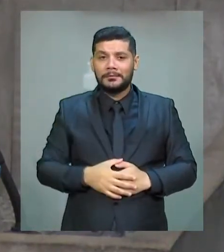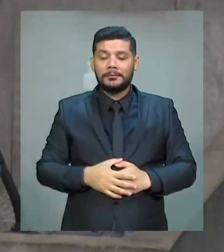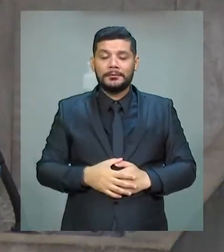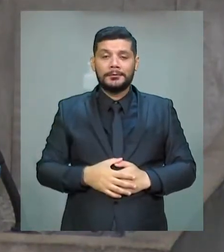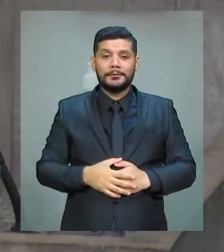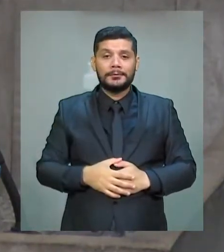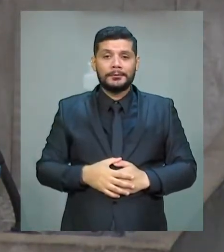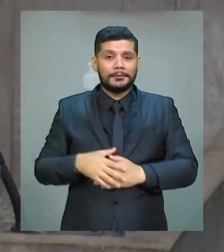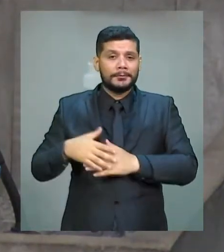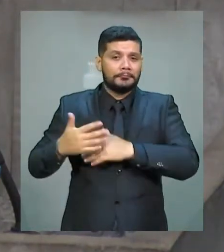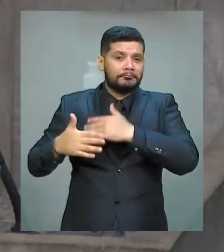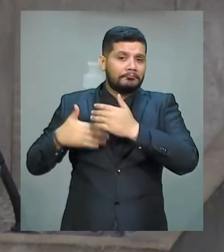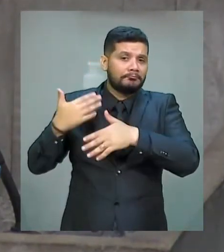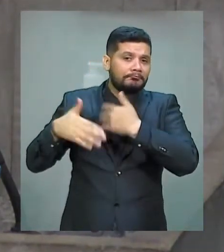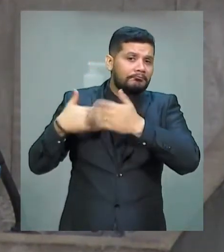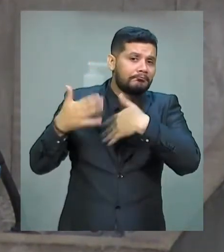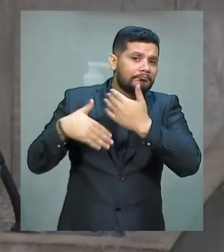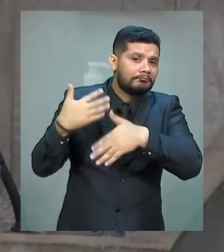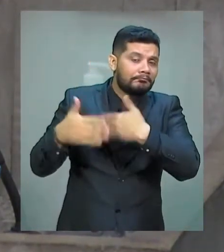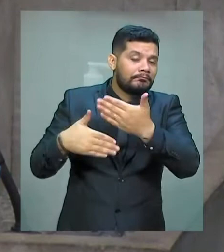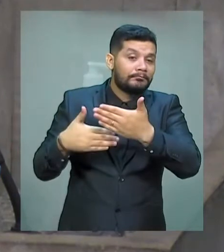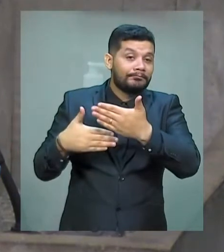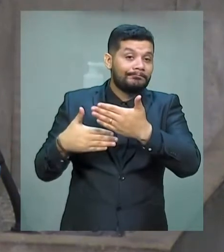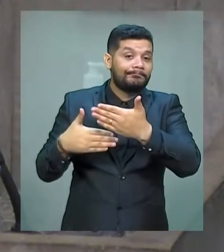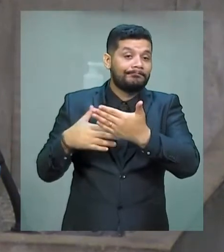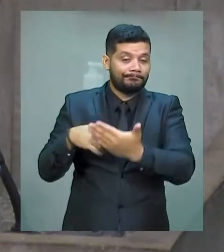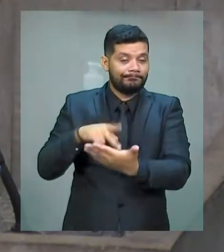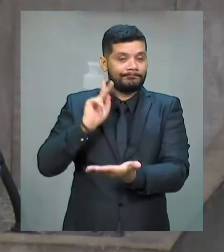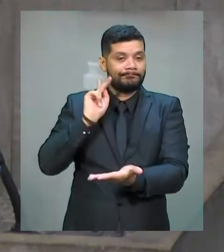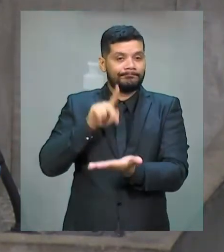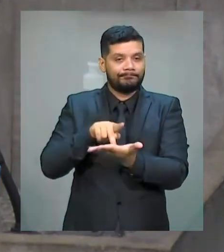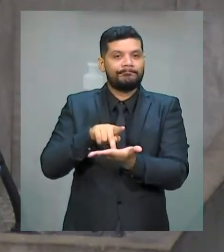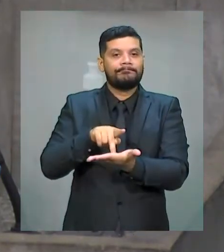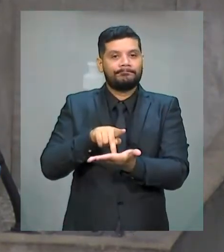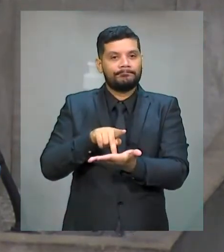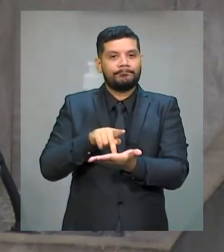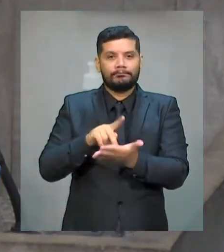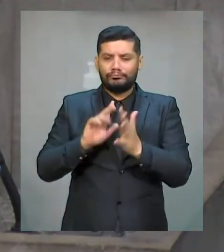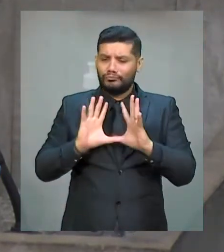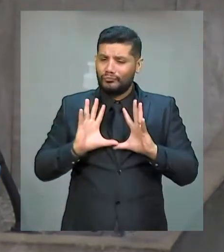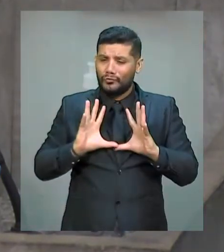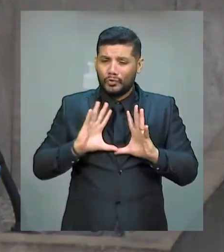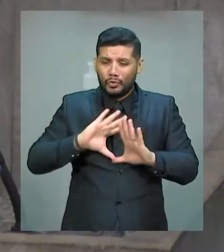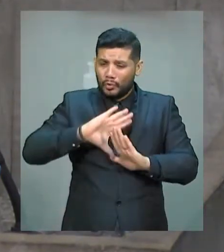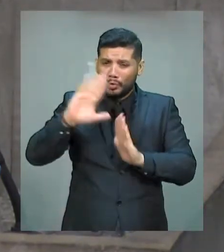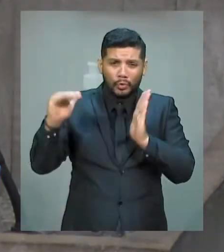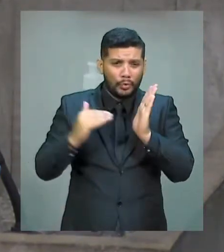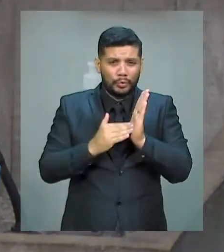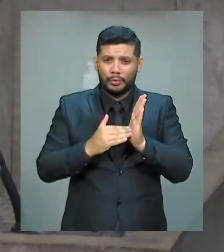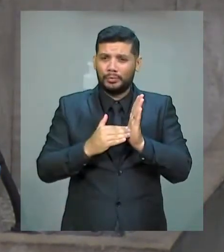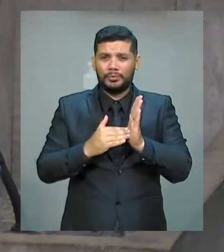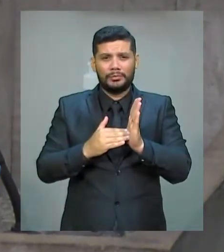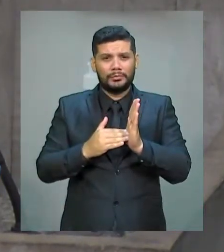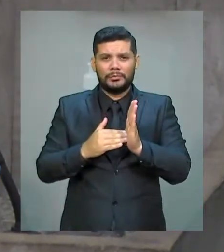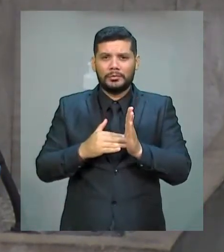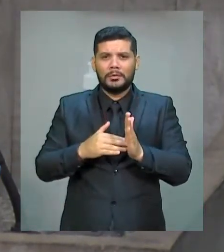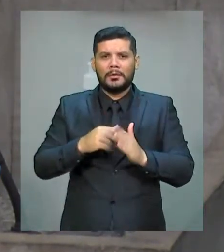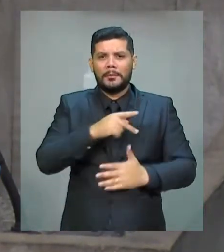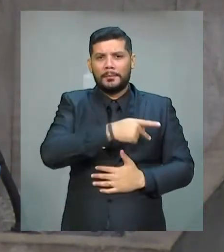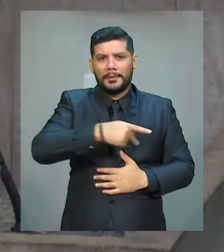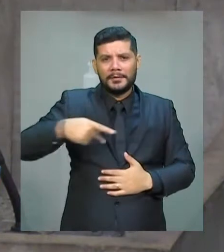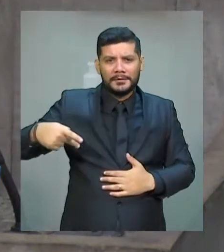Brasil foi uma politização de todos os naipes, do presidente, do